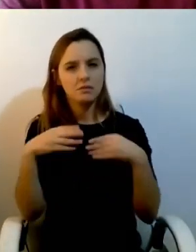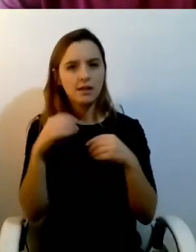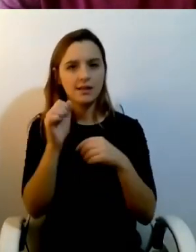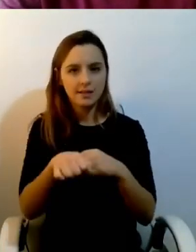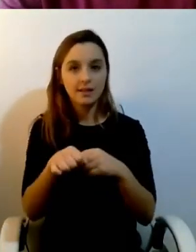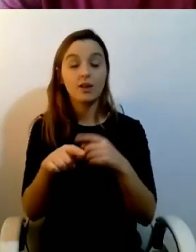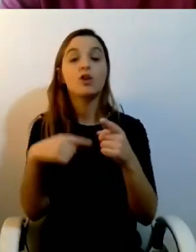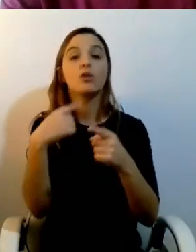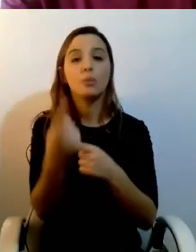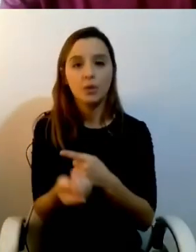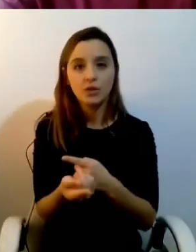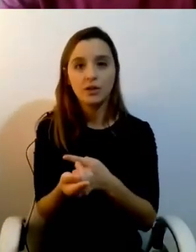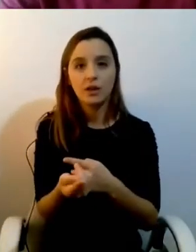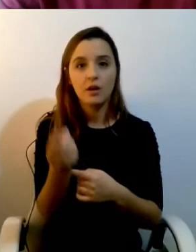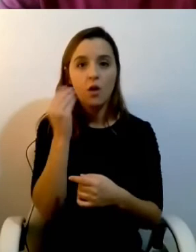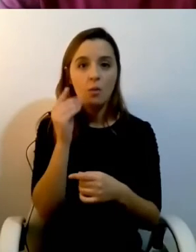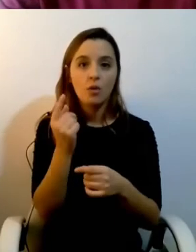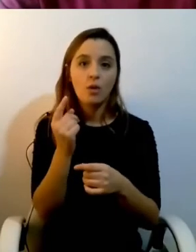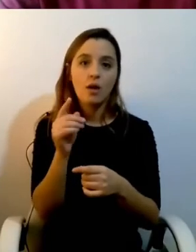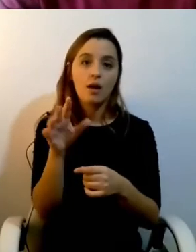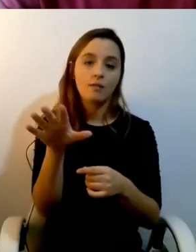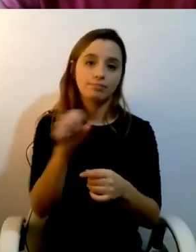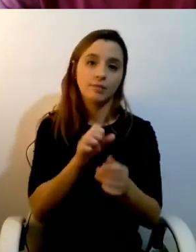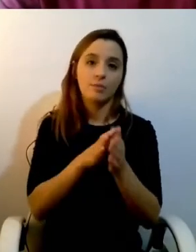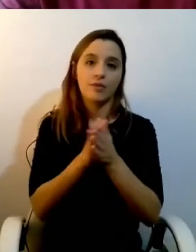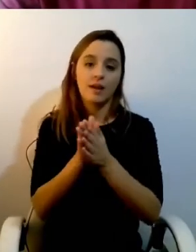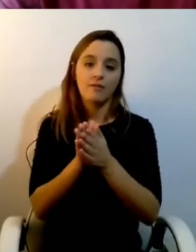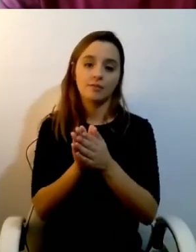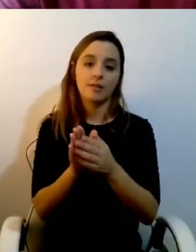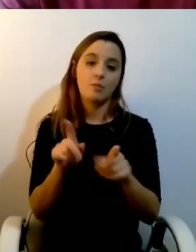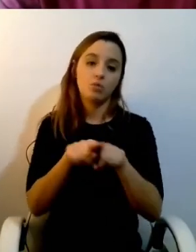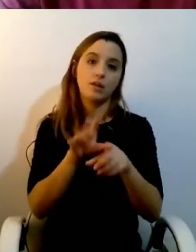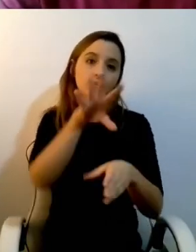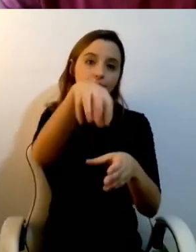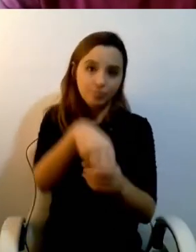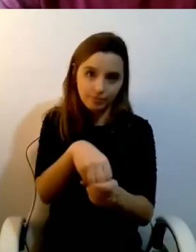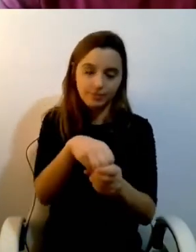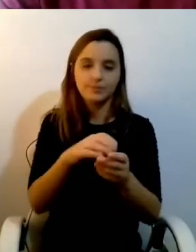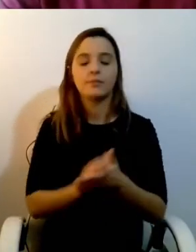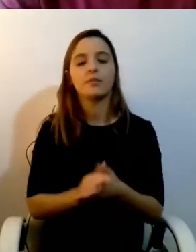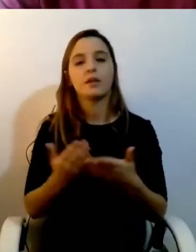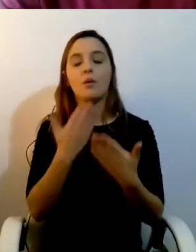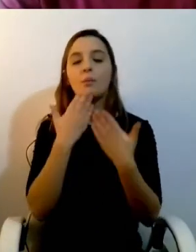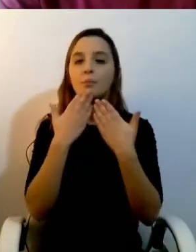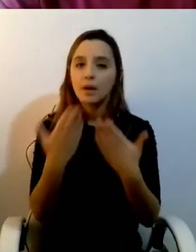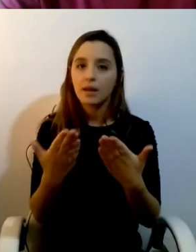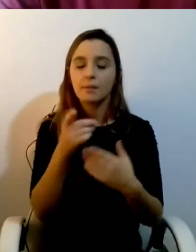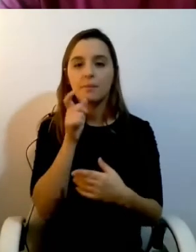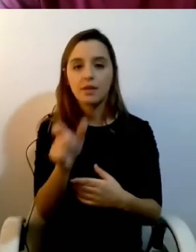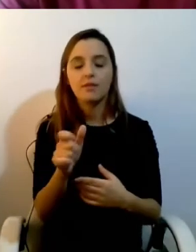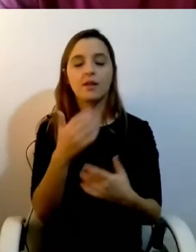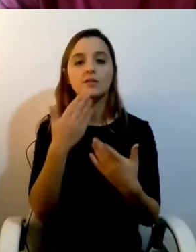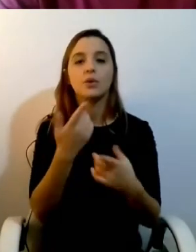também para o movimento mais político. Portanto, era obrigadíssimo pelas palavras, agradecer mais uma